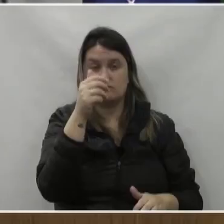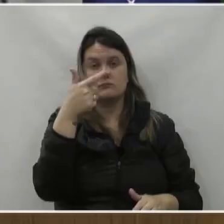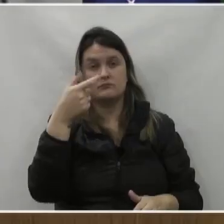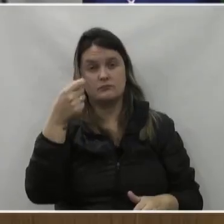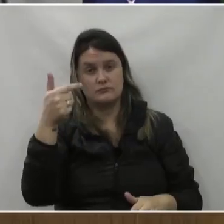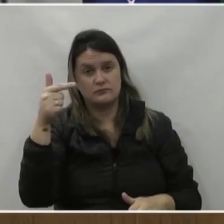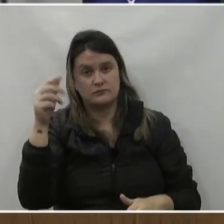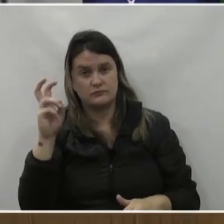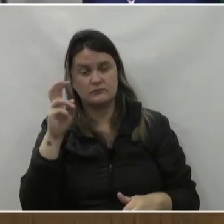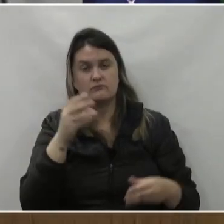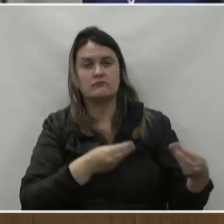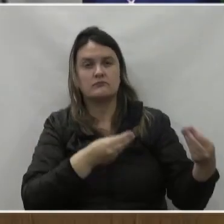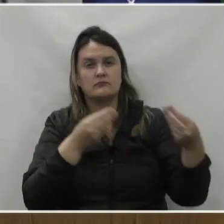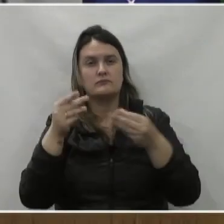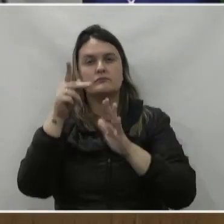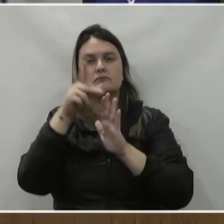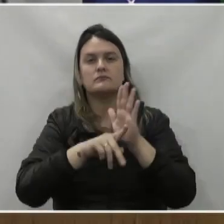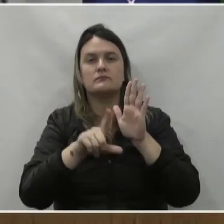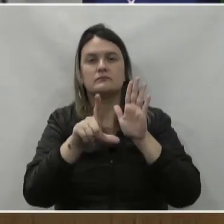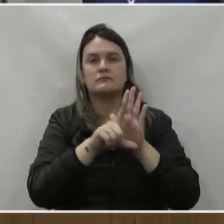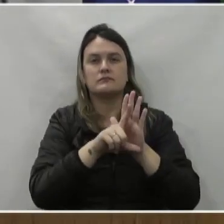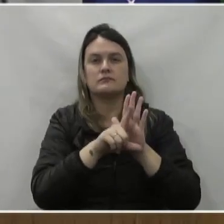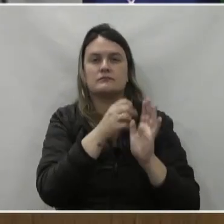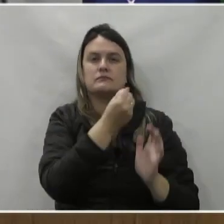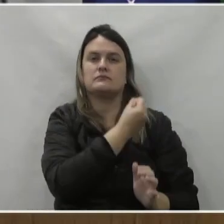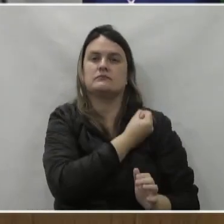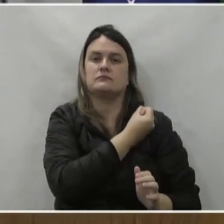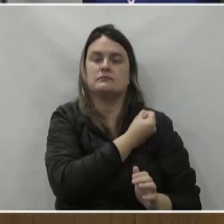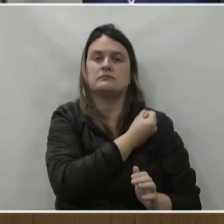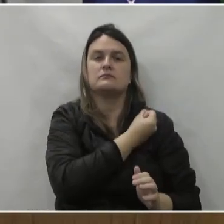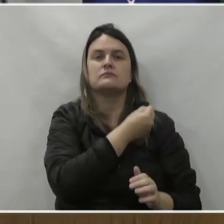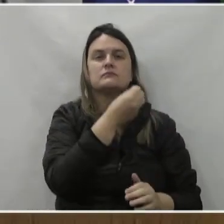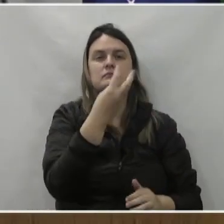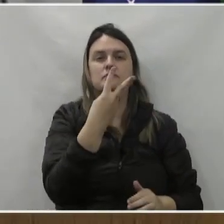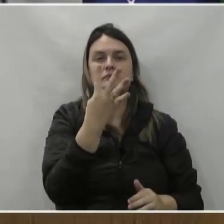1051/2025, encaminha projeto de lei ordinária de número